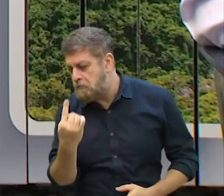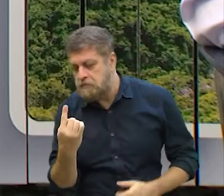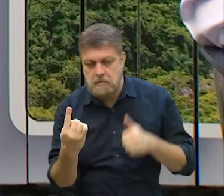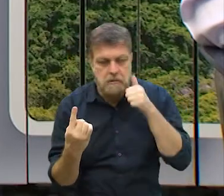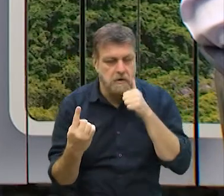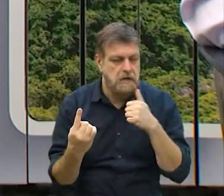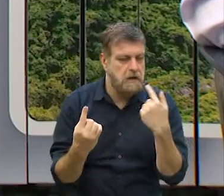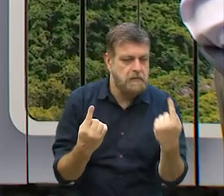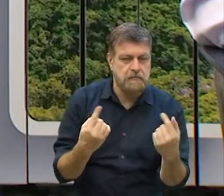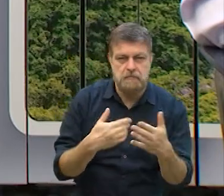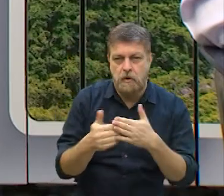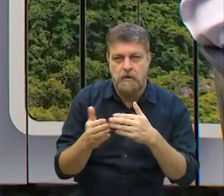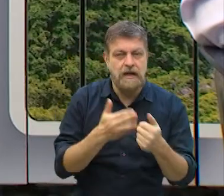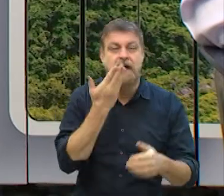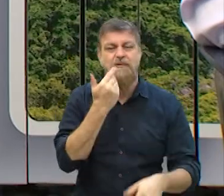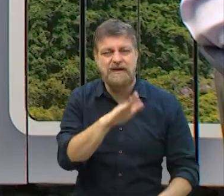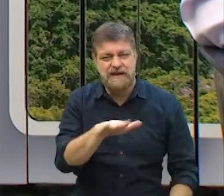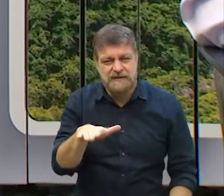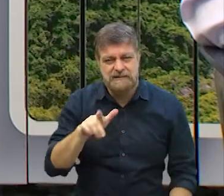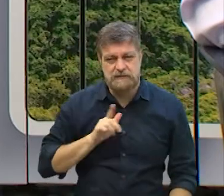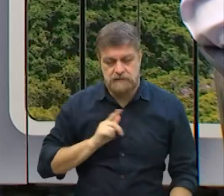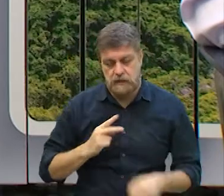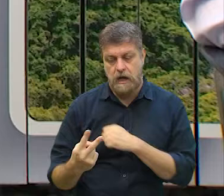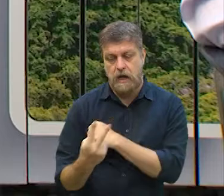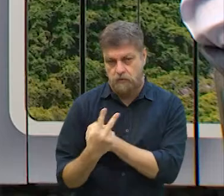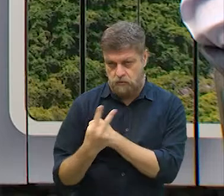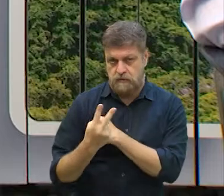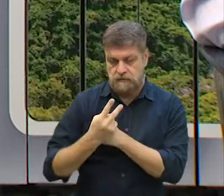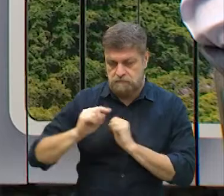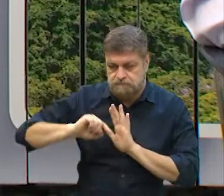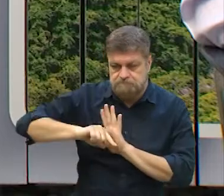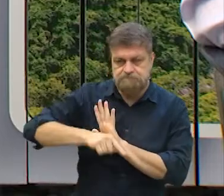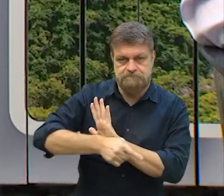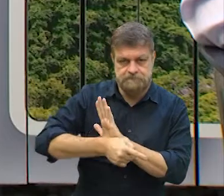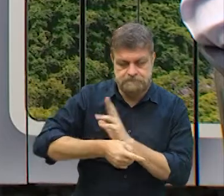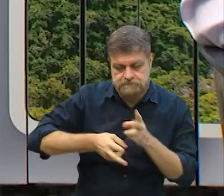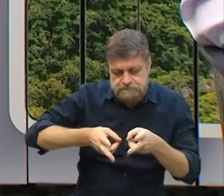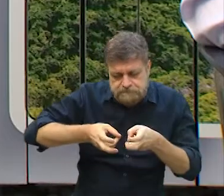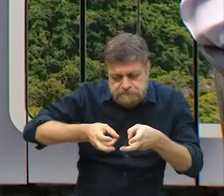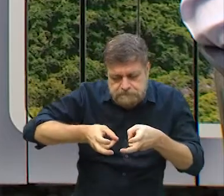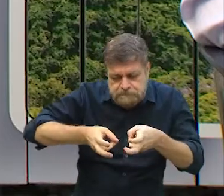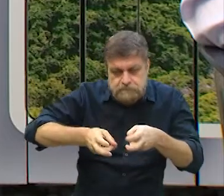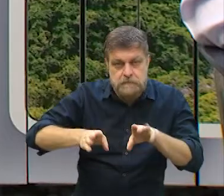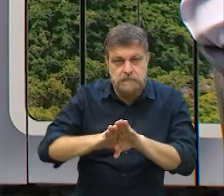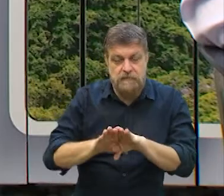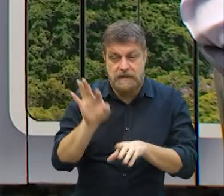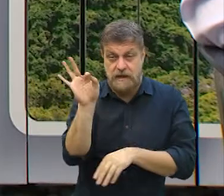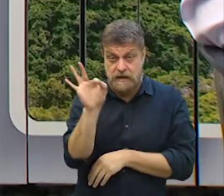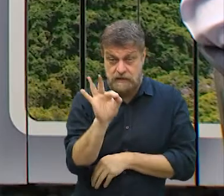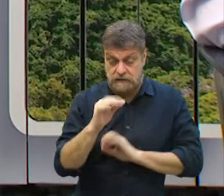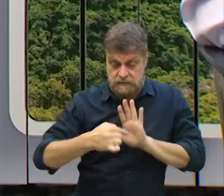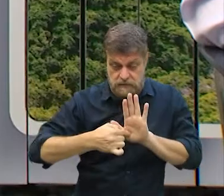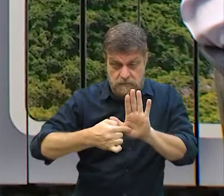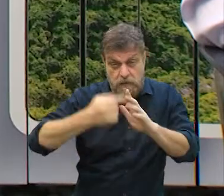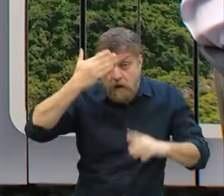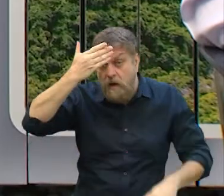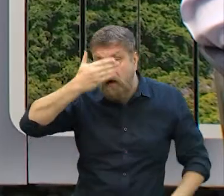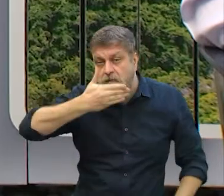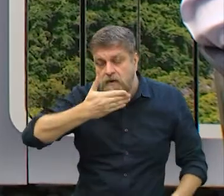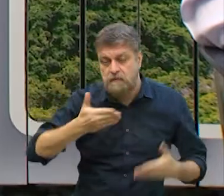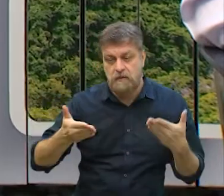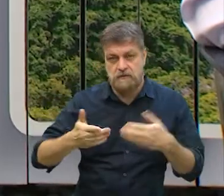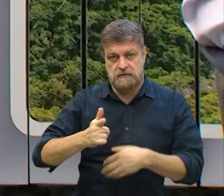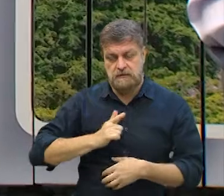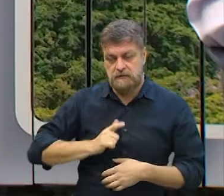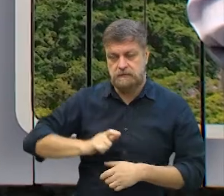seja mulher, ou criança, ele está procurando se cuidar mais. Até as estatísticas elas mostram isso. Hoje